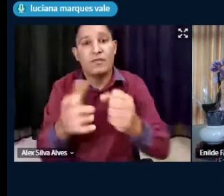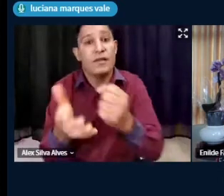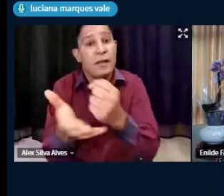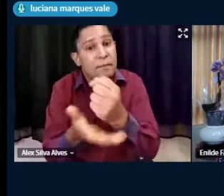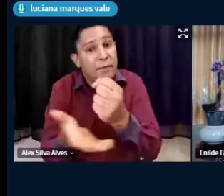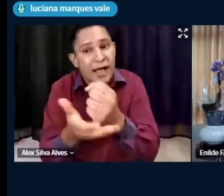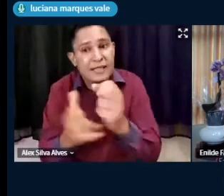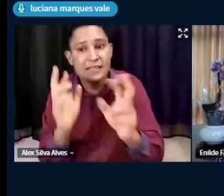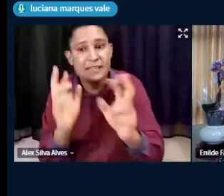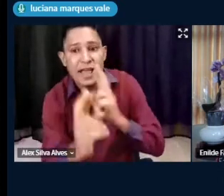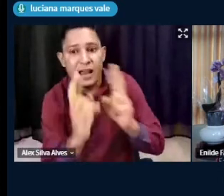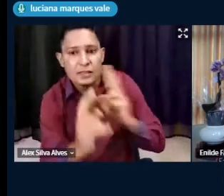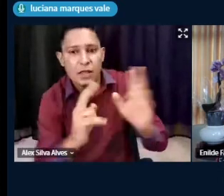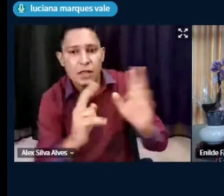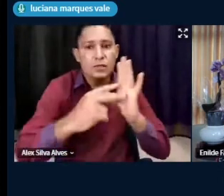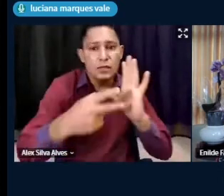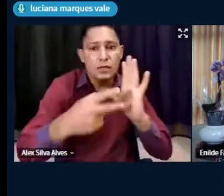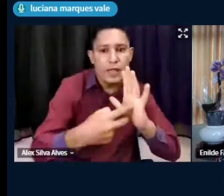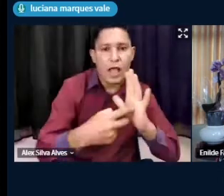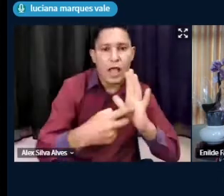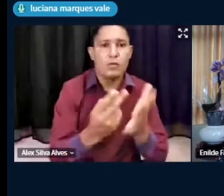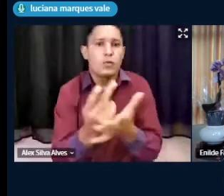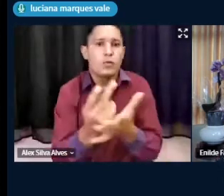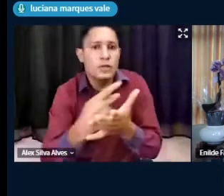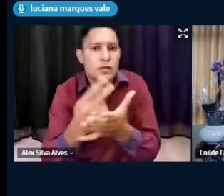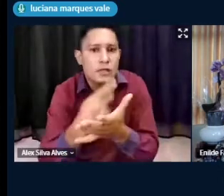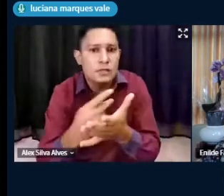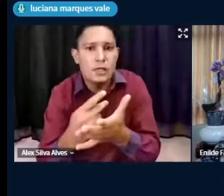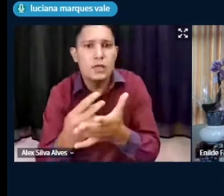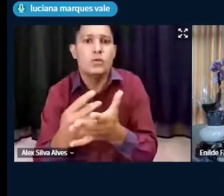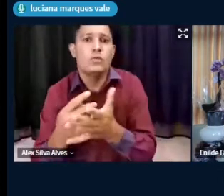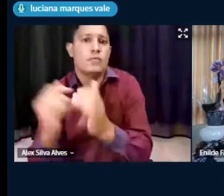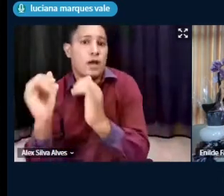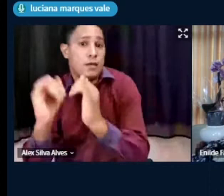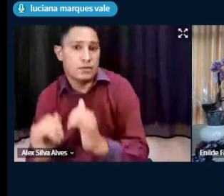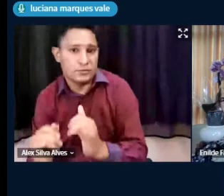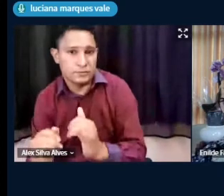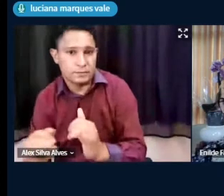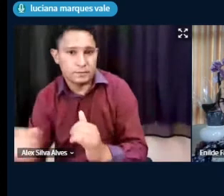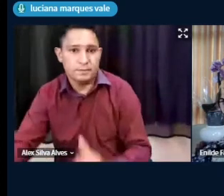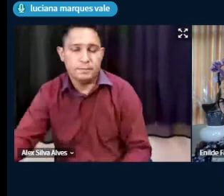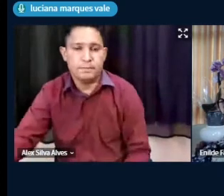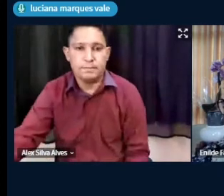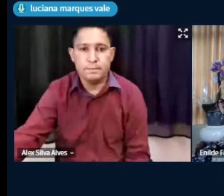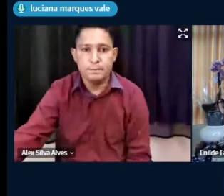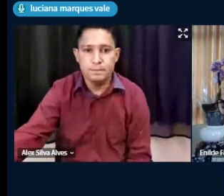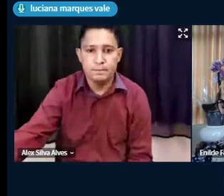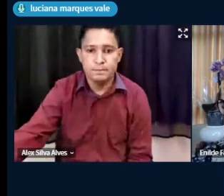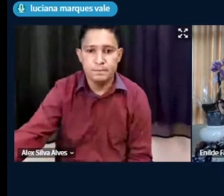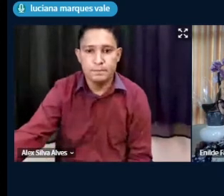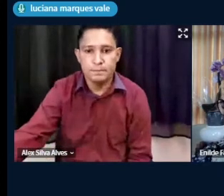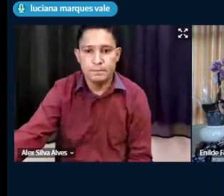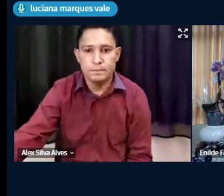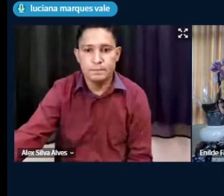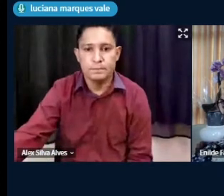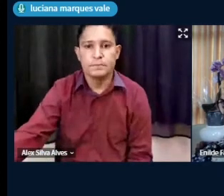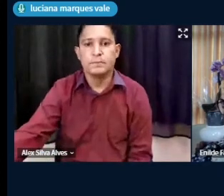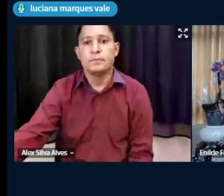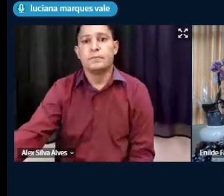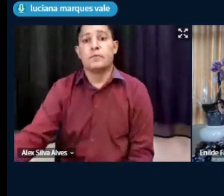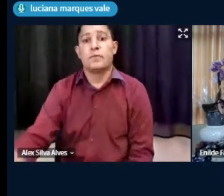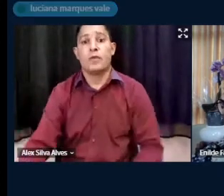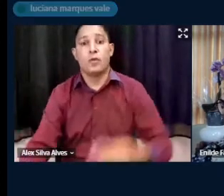da área de informática com base nas relações de significado presentes em desenhos e